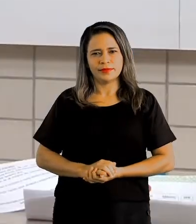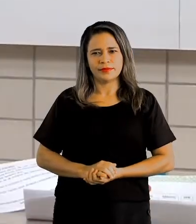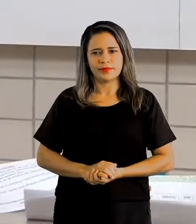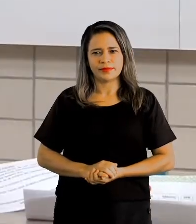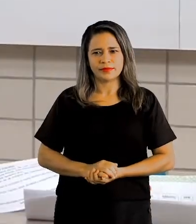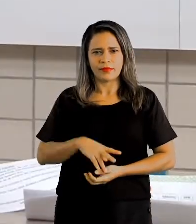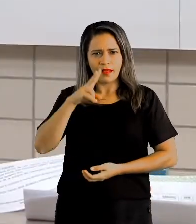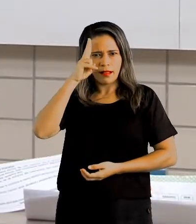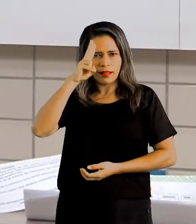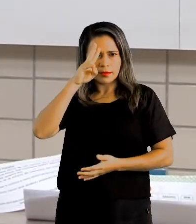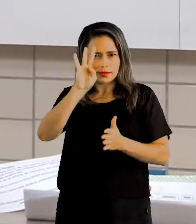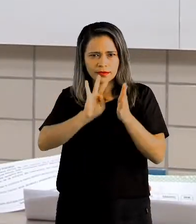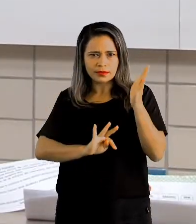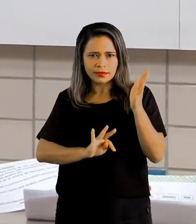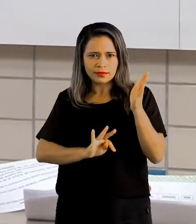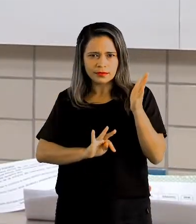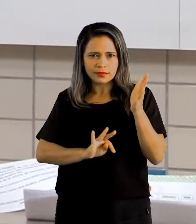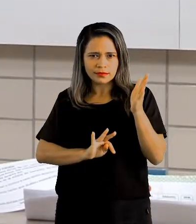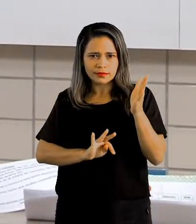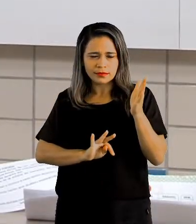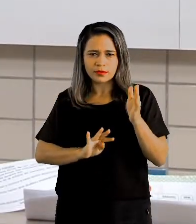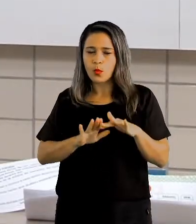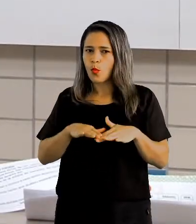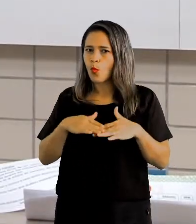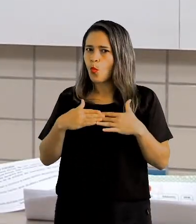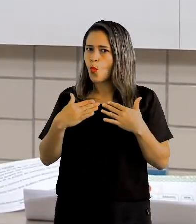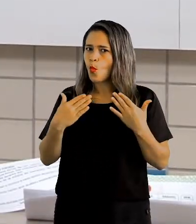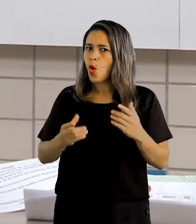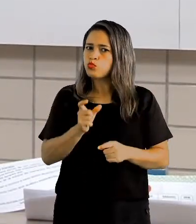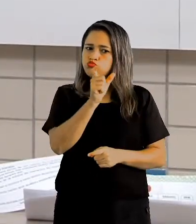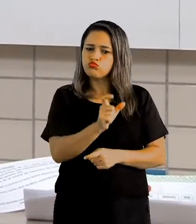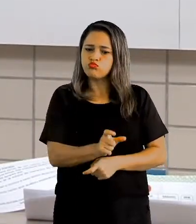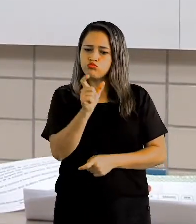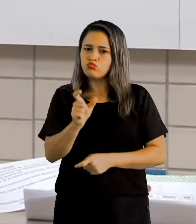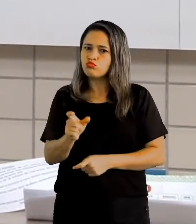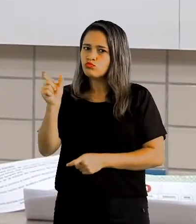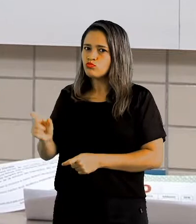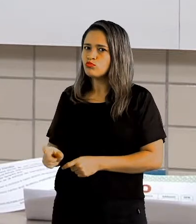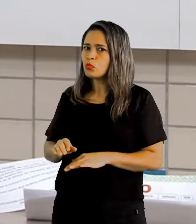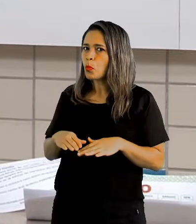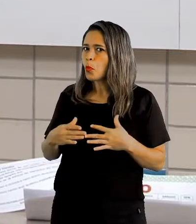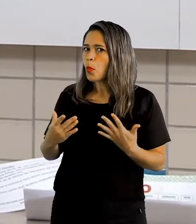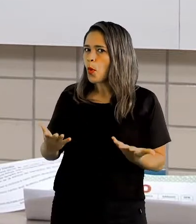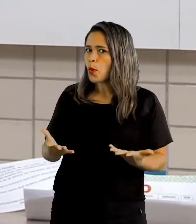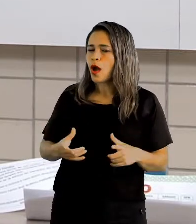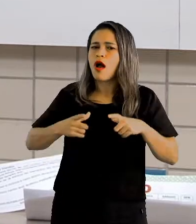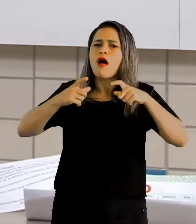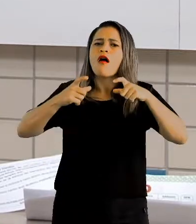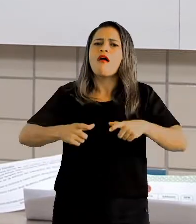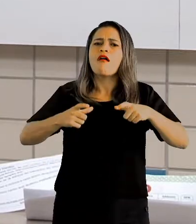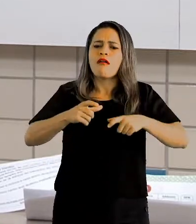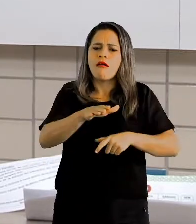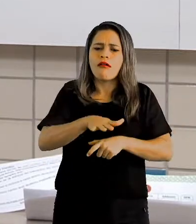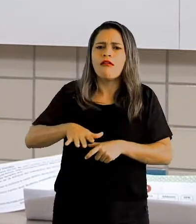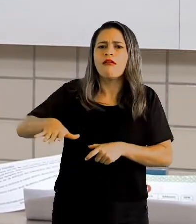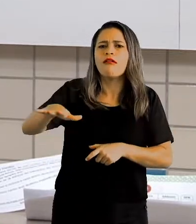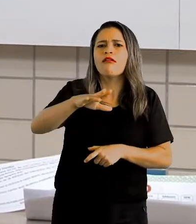Lembra do texto? Quais eram os personagens? Onde se passa a